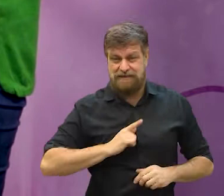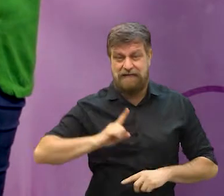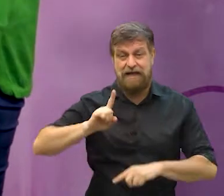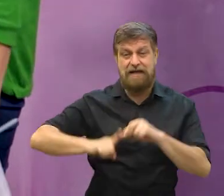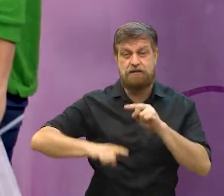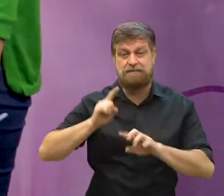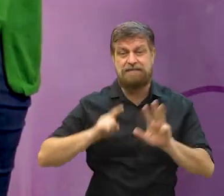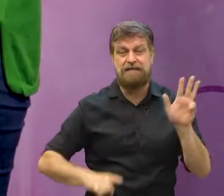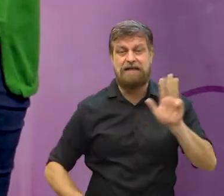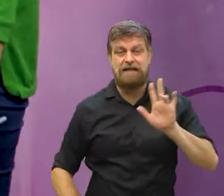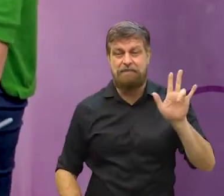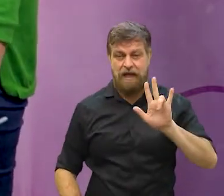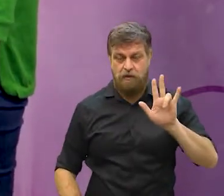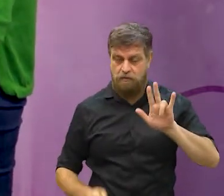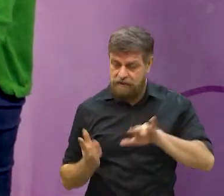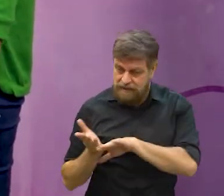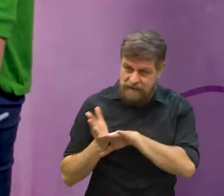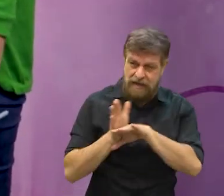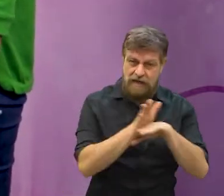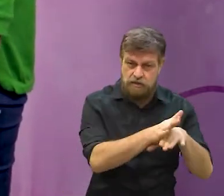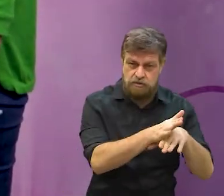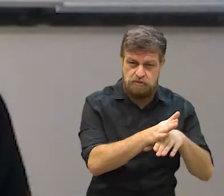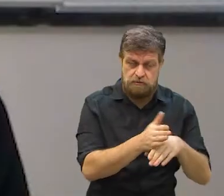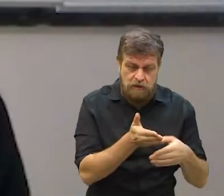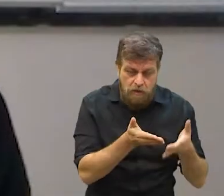substâncias ajudam nesse tipo de tratamento?